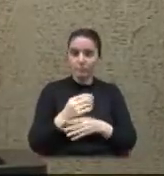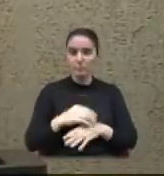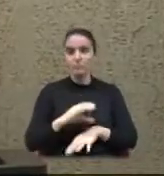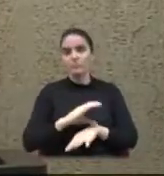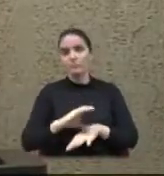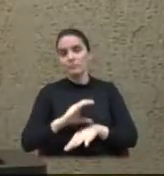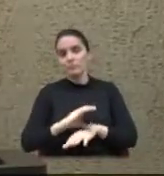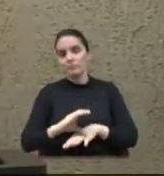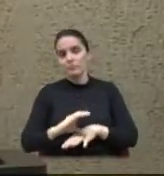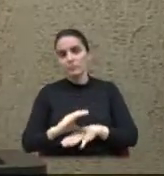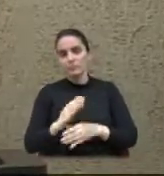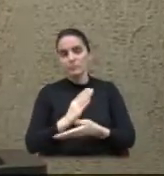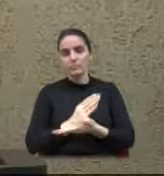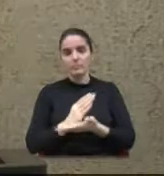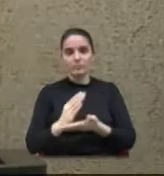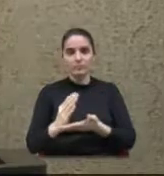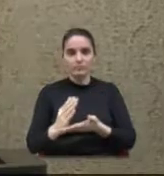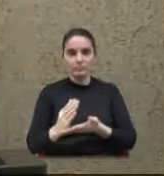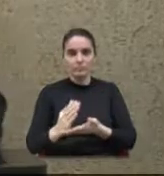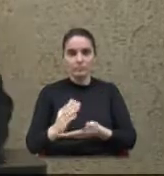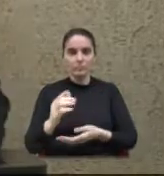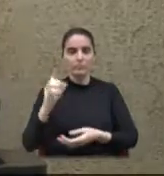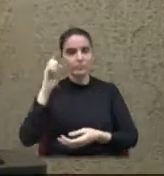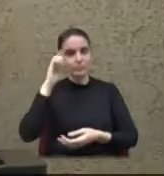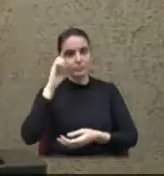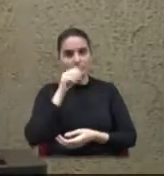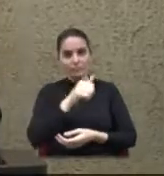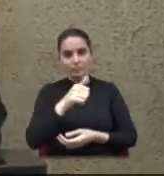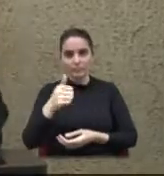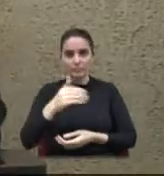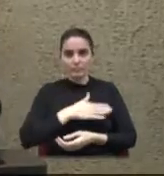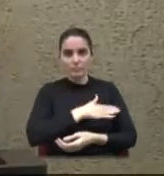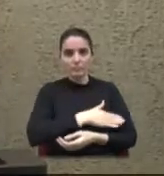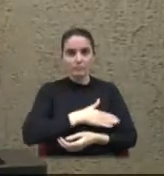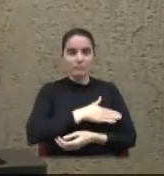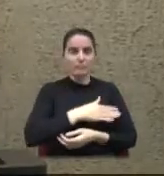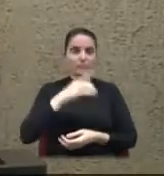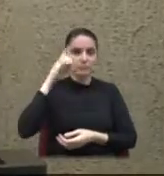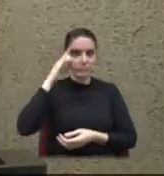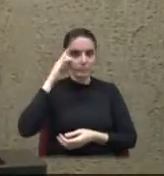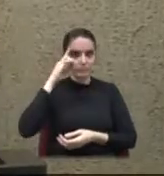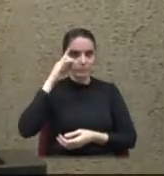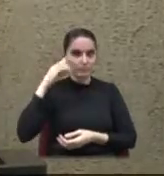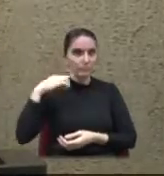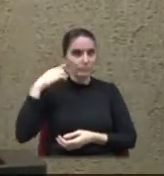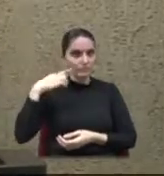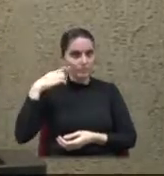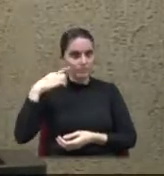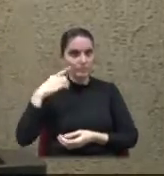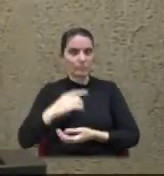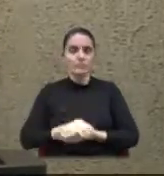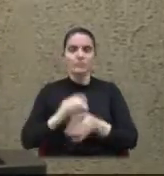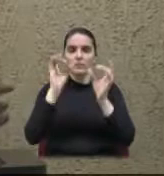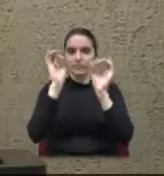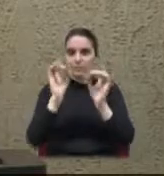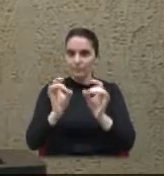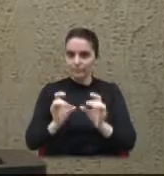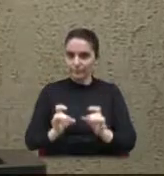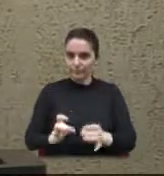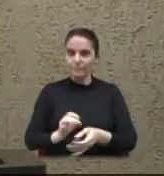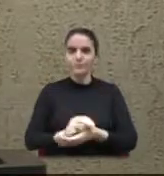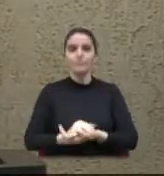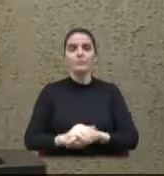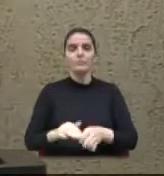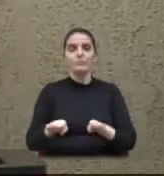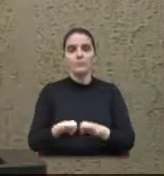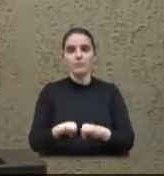é comemorado todo dia 11 de agosto, o Dia do Advogado. Então, nesse dia em especial, costumava-se,